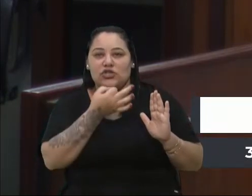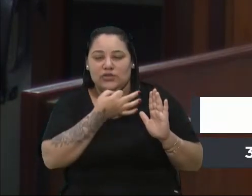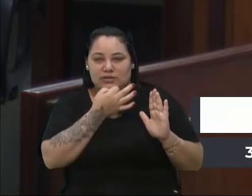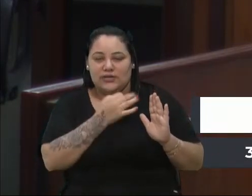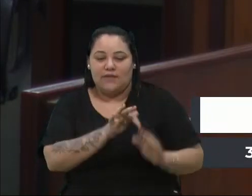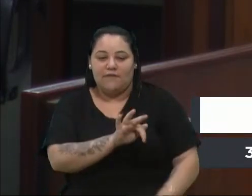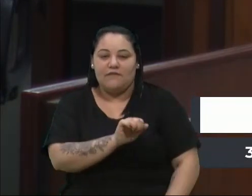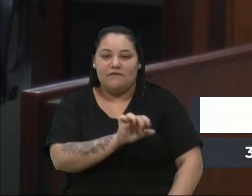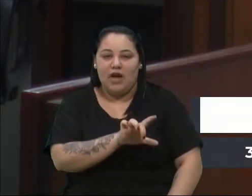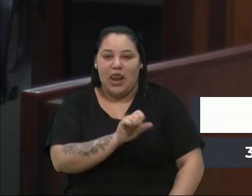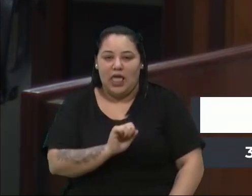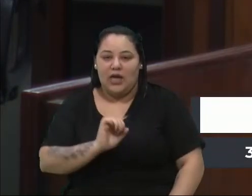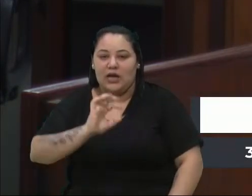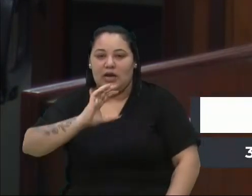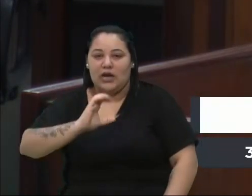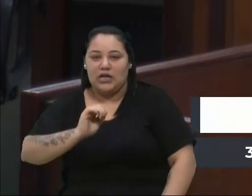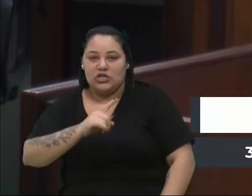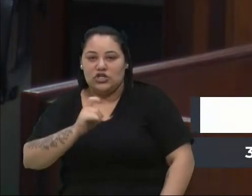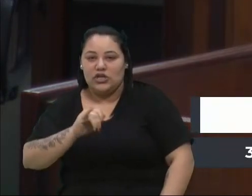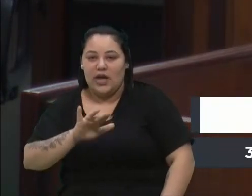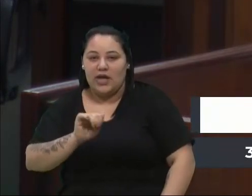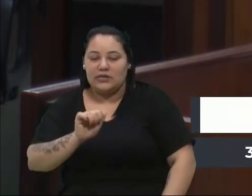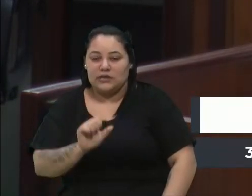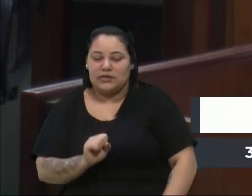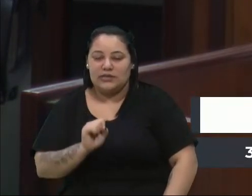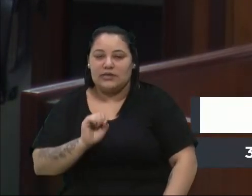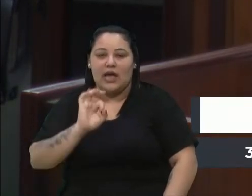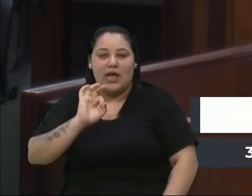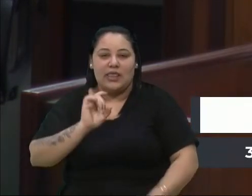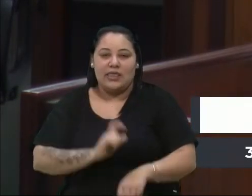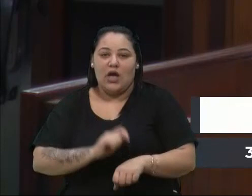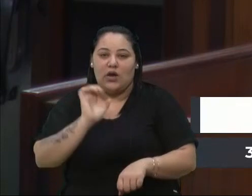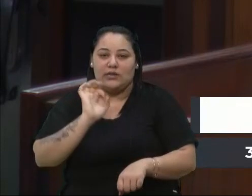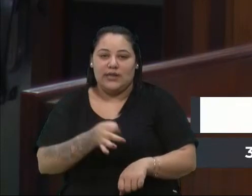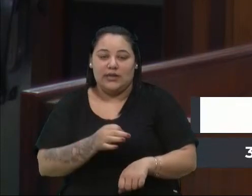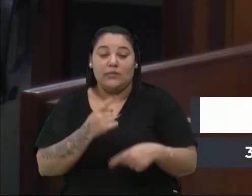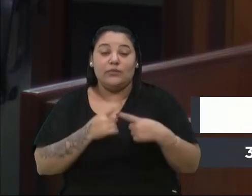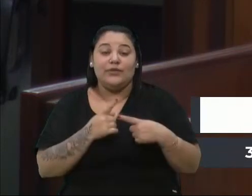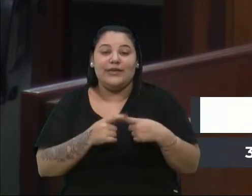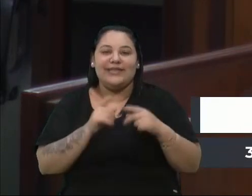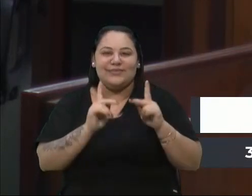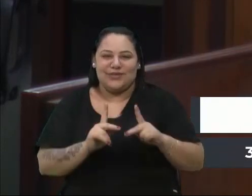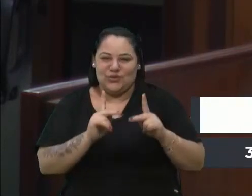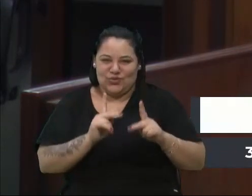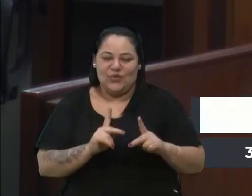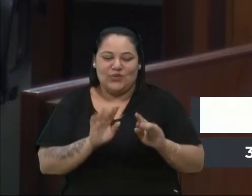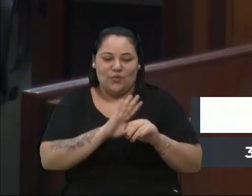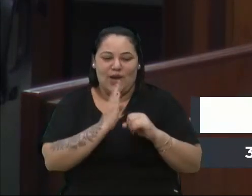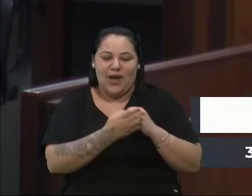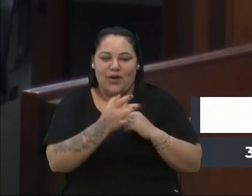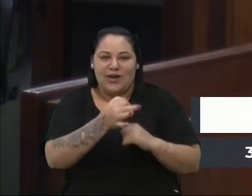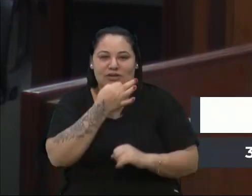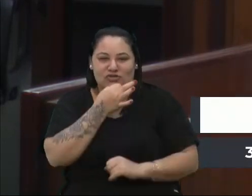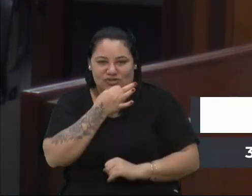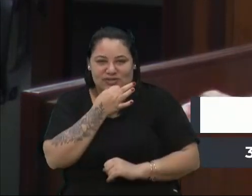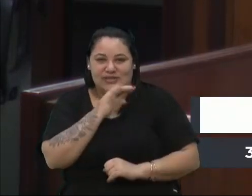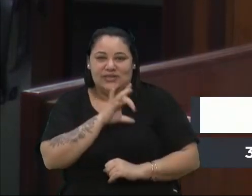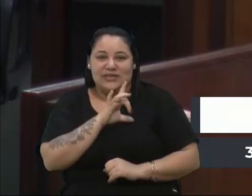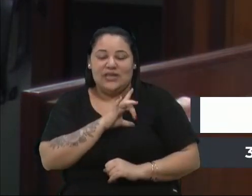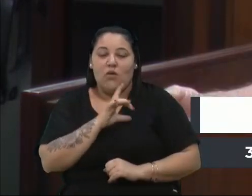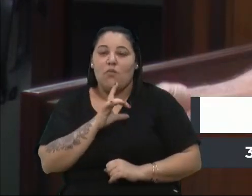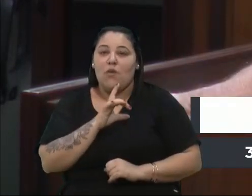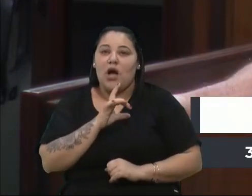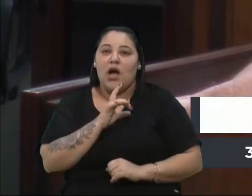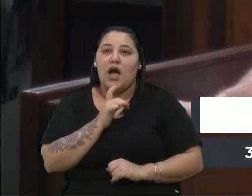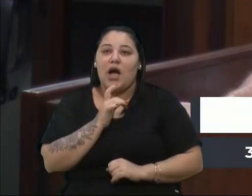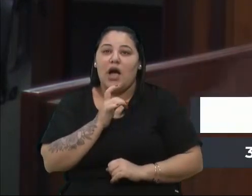veio ouvir a comunidade. As pessoas dos bairros de Caxias do Sul têm uma voz, foi